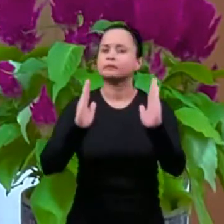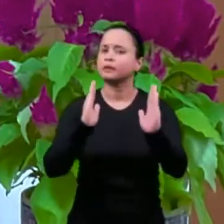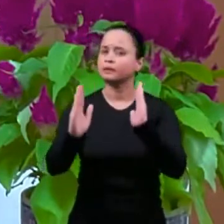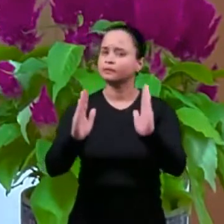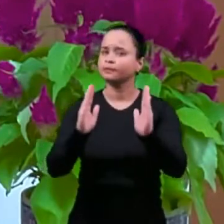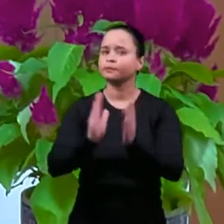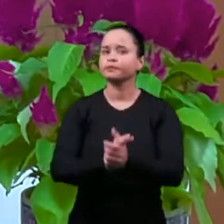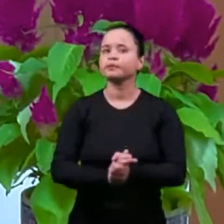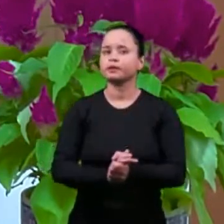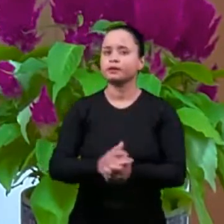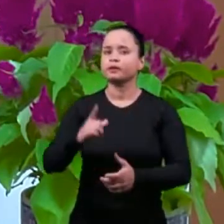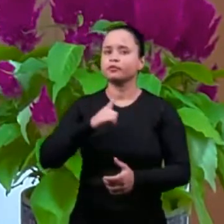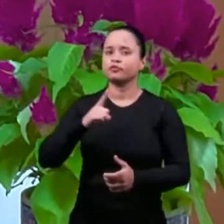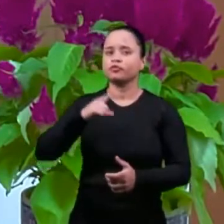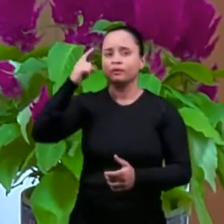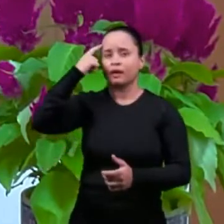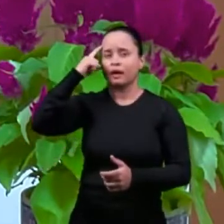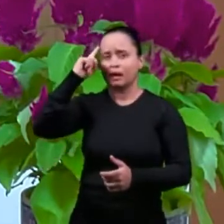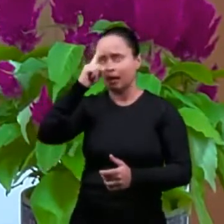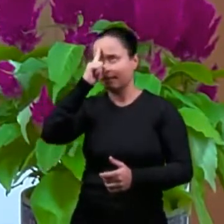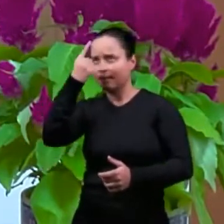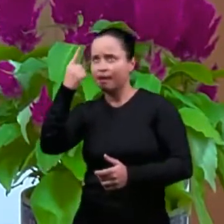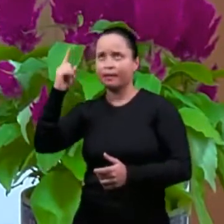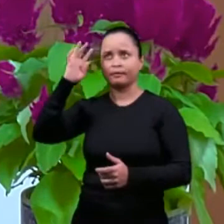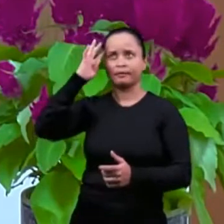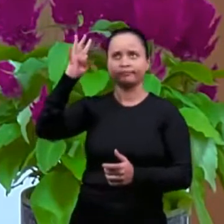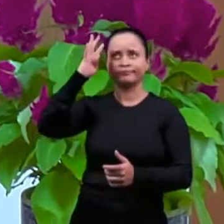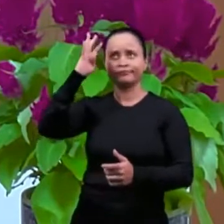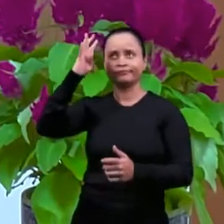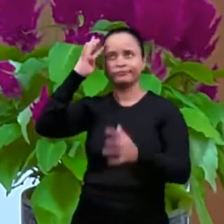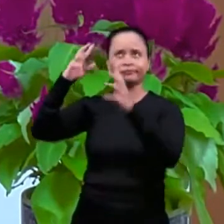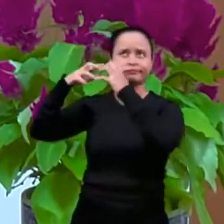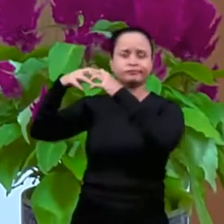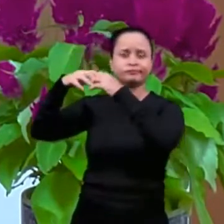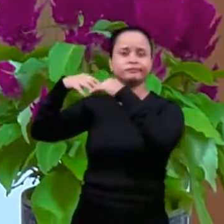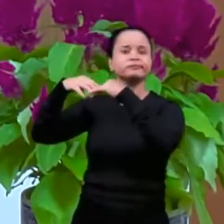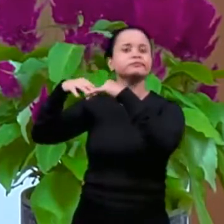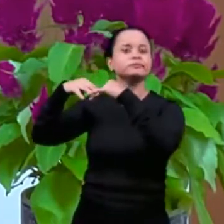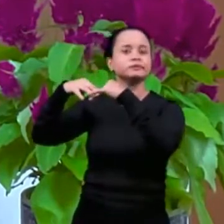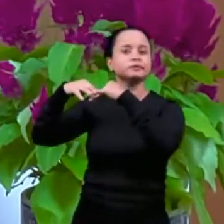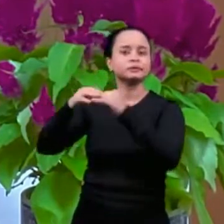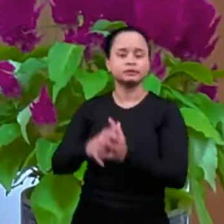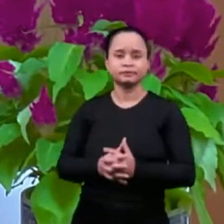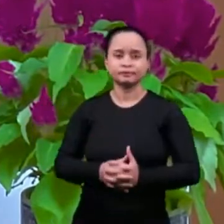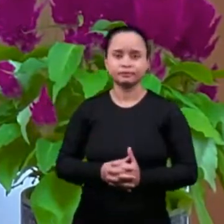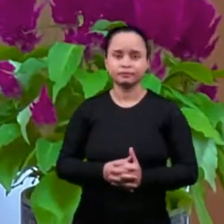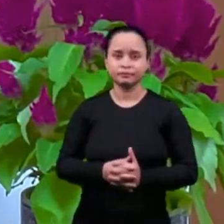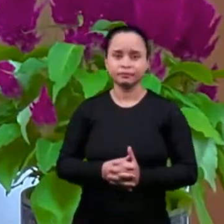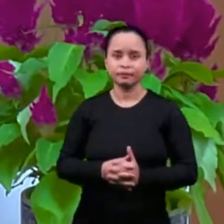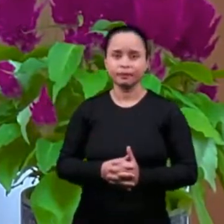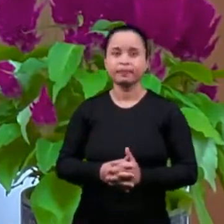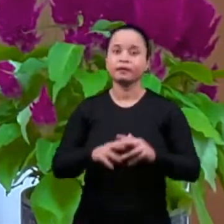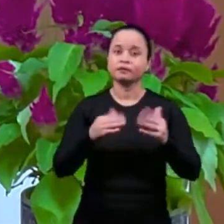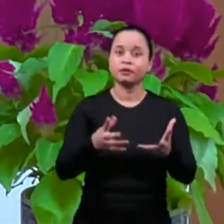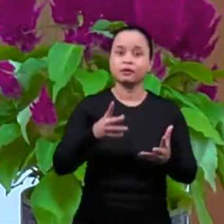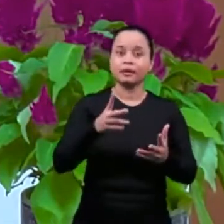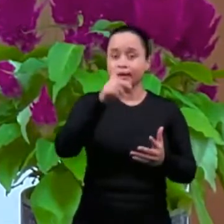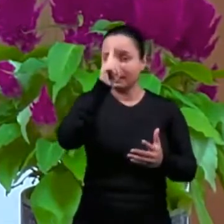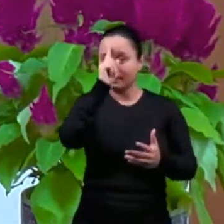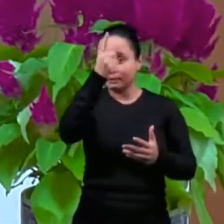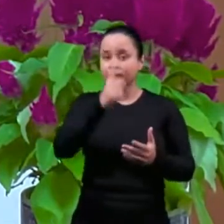o pensamento, a ideia dominante, era a ideia dos estoicos.